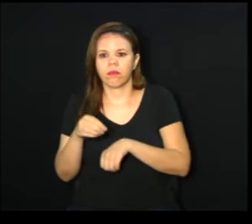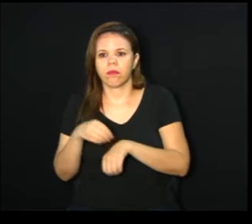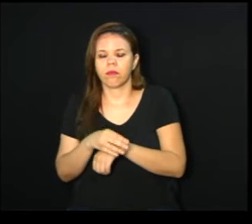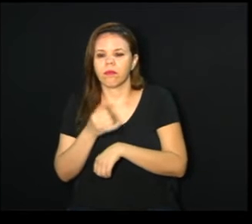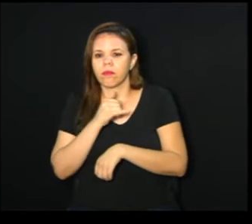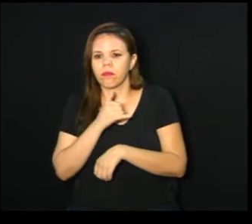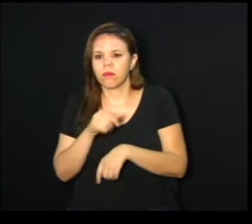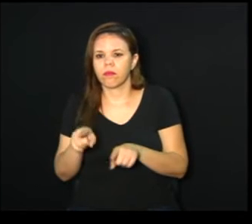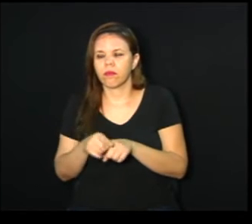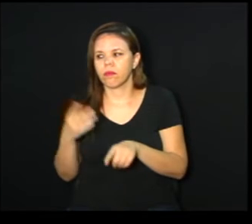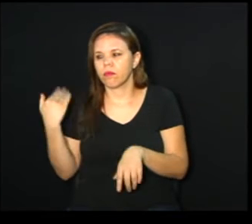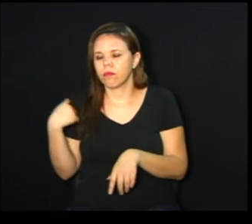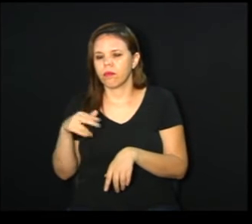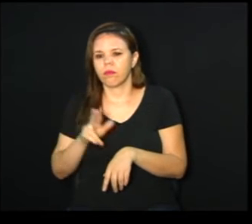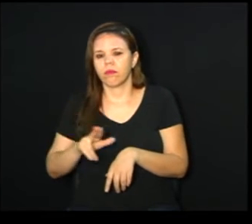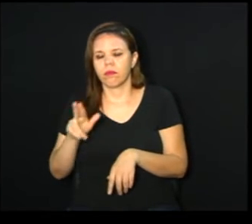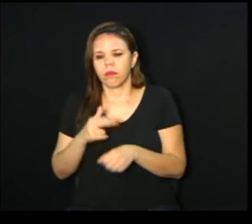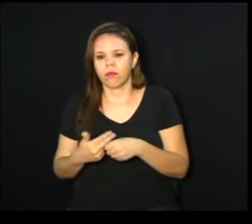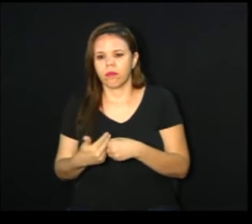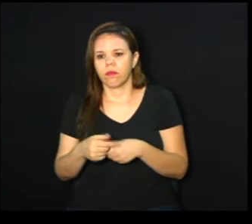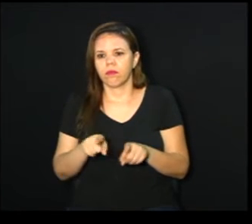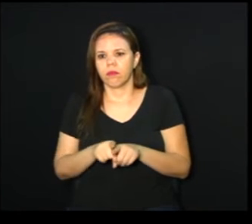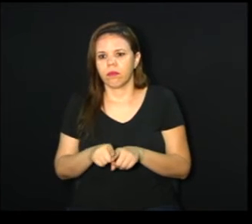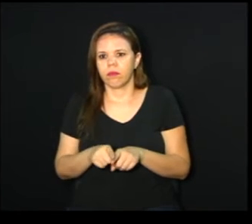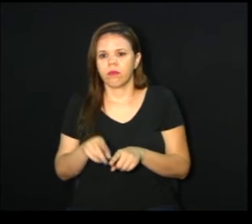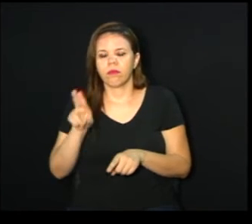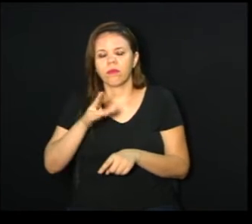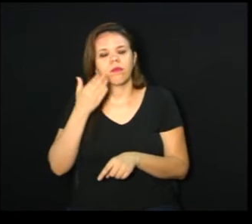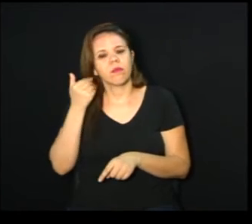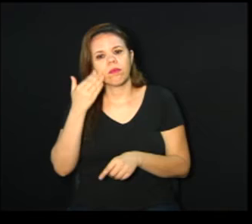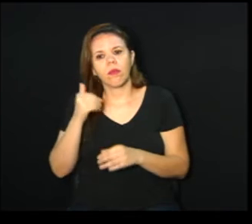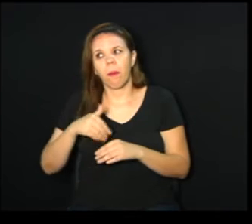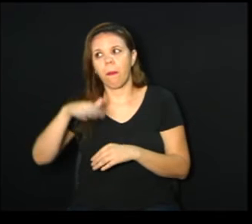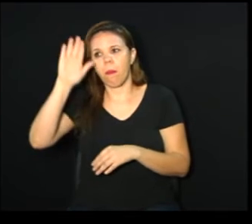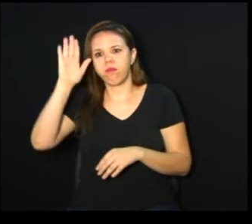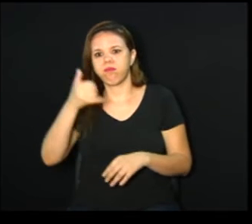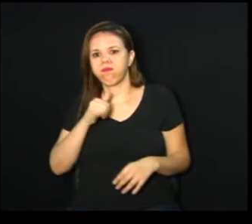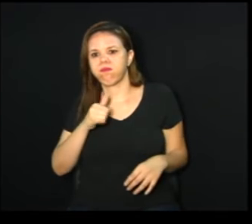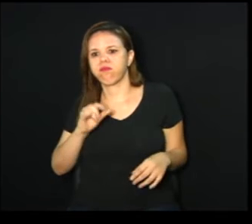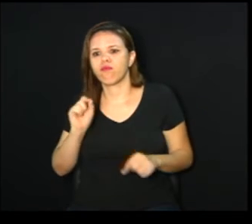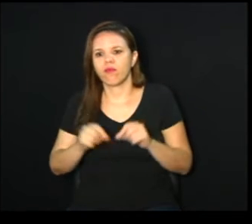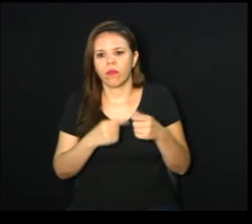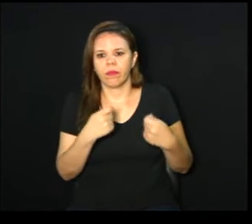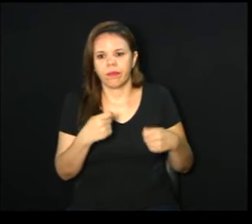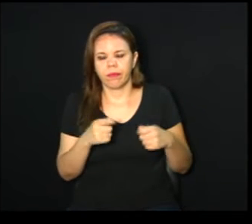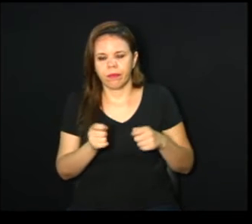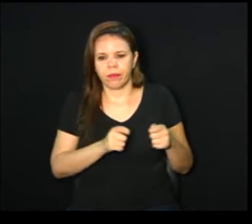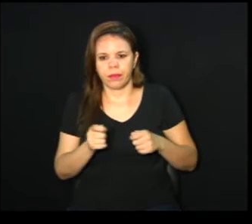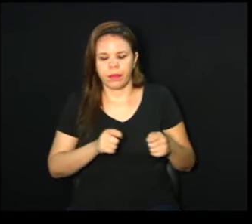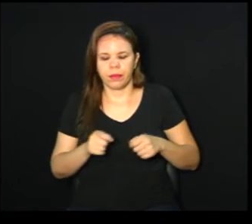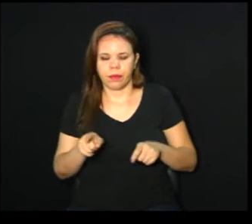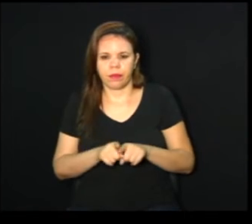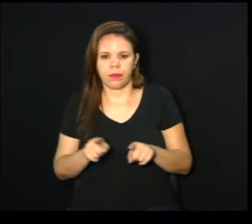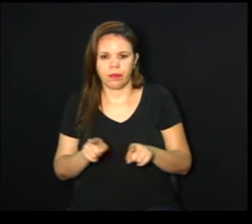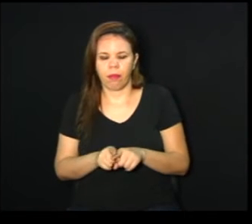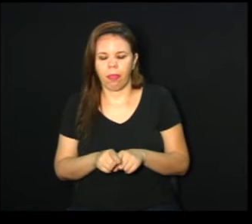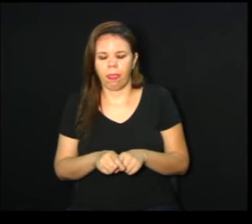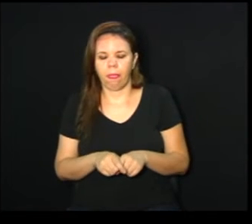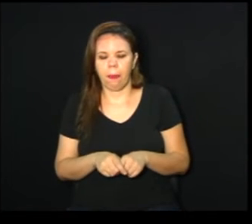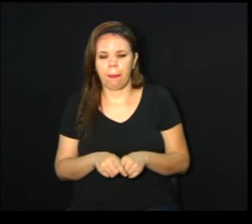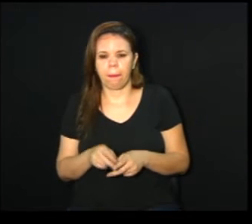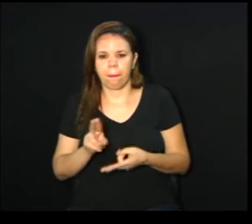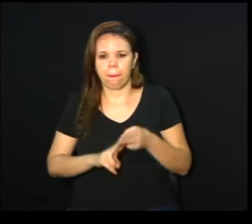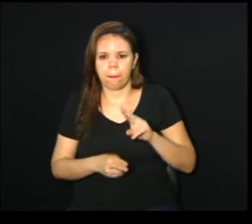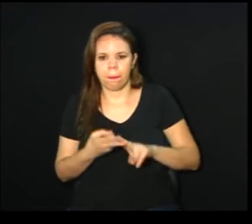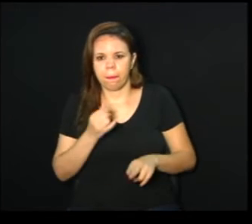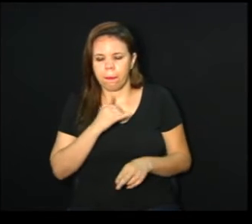universidade às vezes estava demandando mais energia do que realmente necessitava. Também a parte de eficiência energética, houve-se